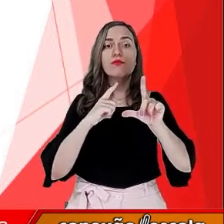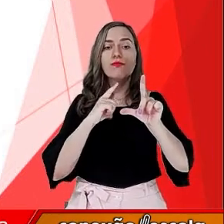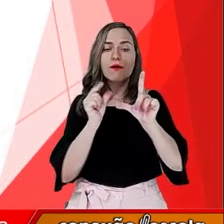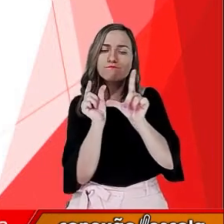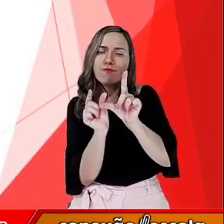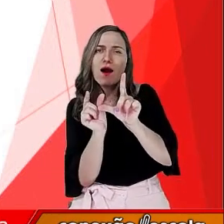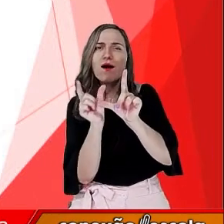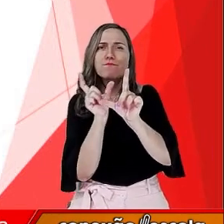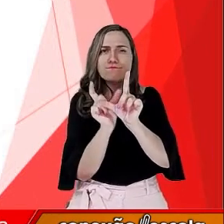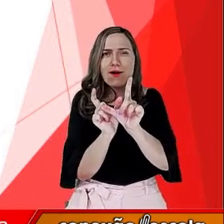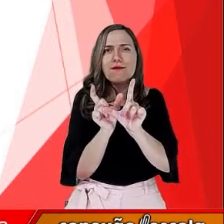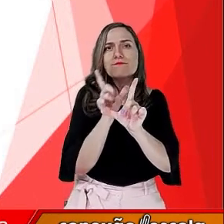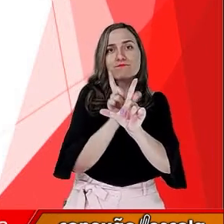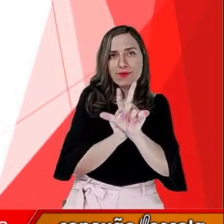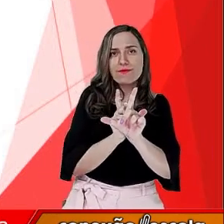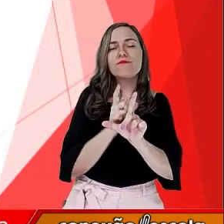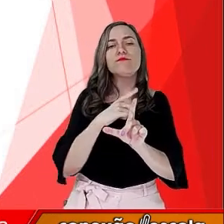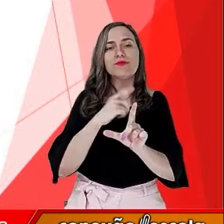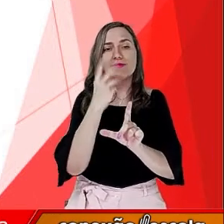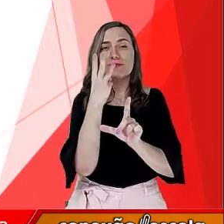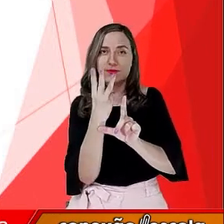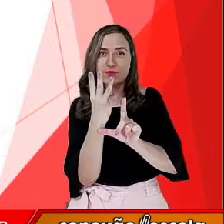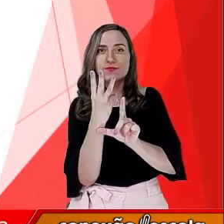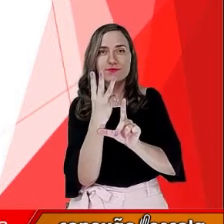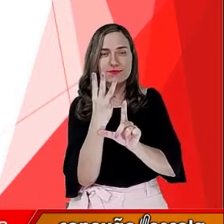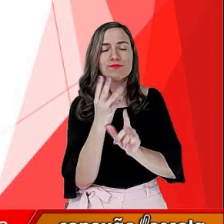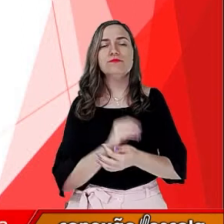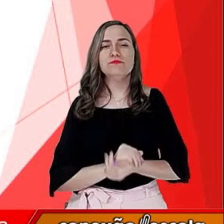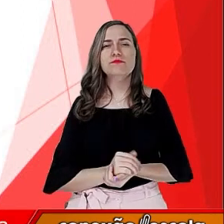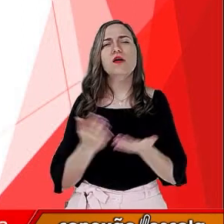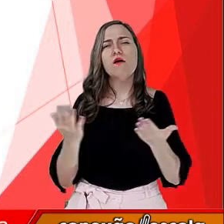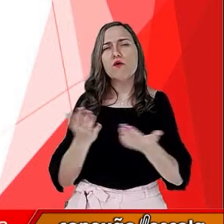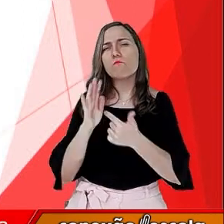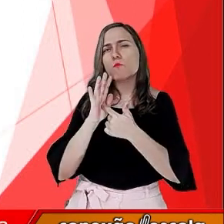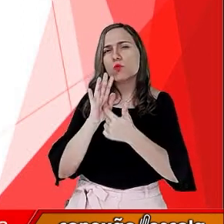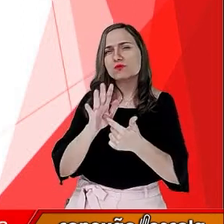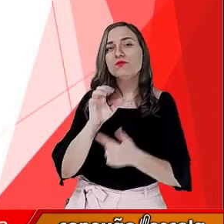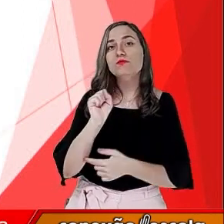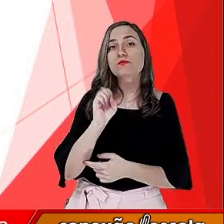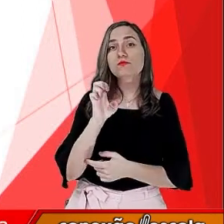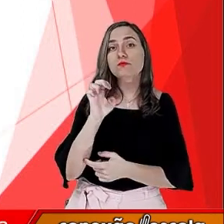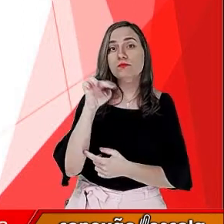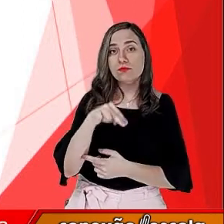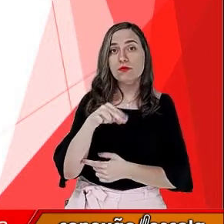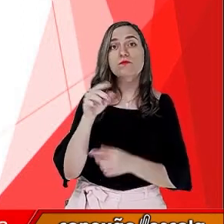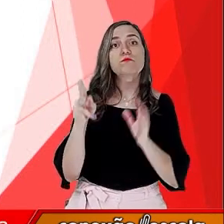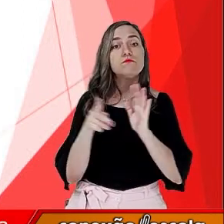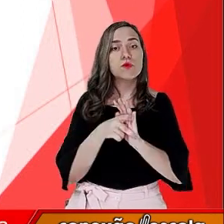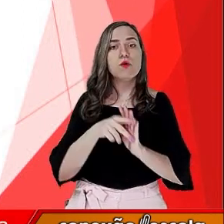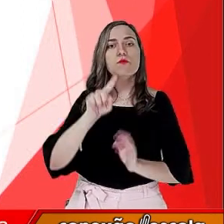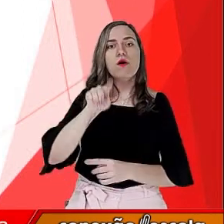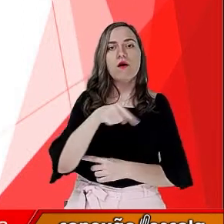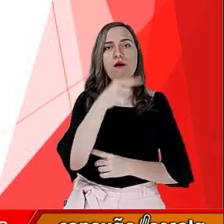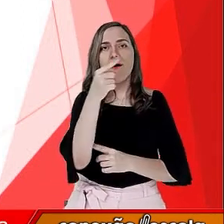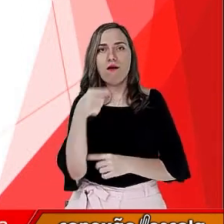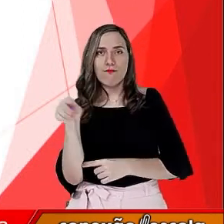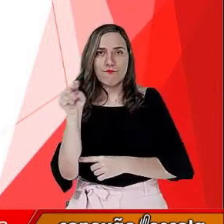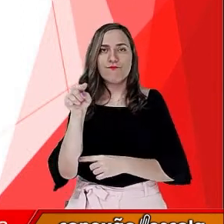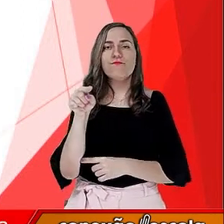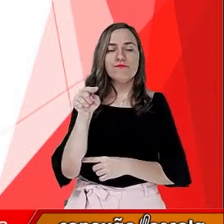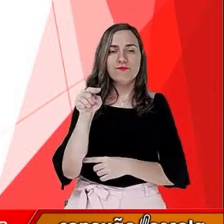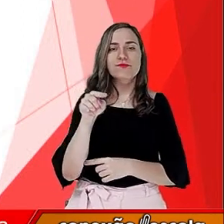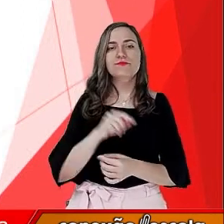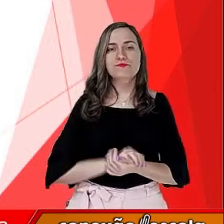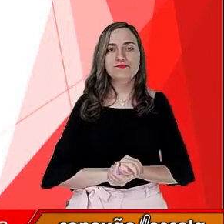um pequenininho, um médio e um grandão, nós vamos calcular o seno do ângulo alfa, que está sempre aqui, ó,